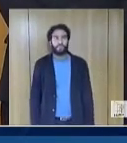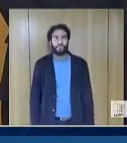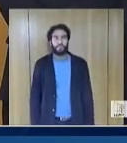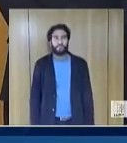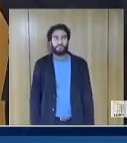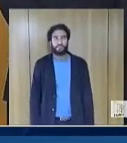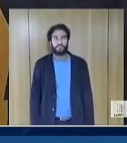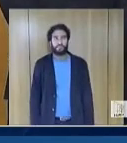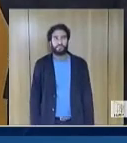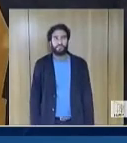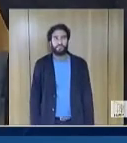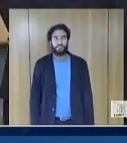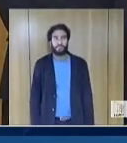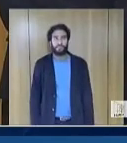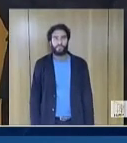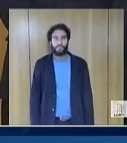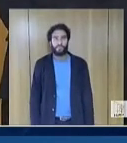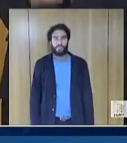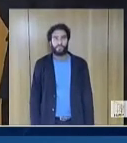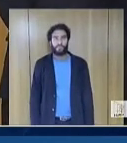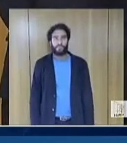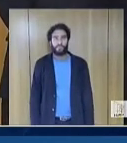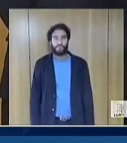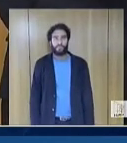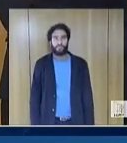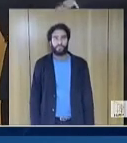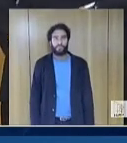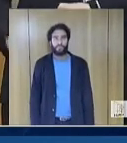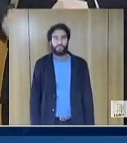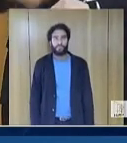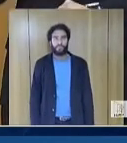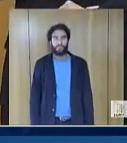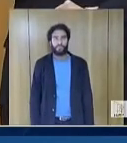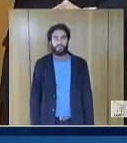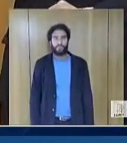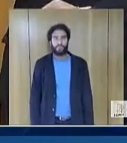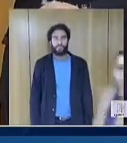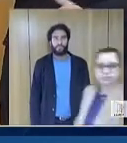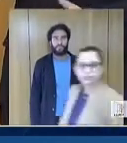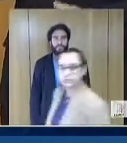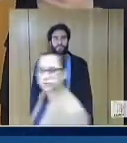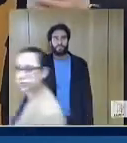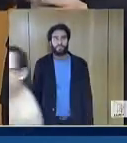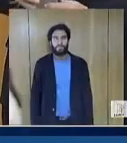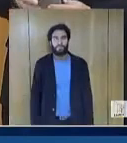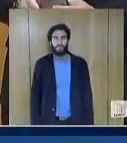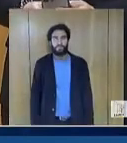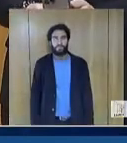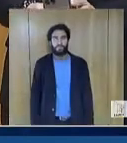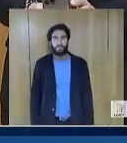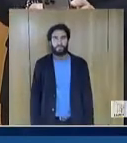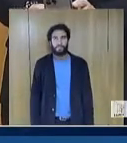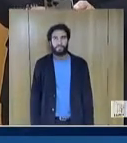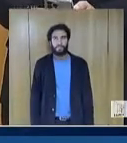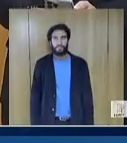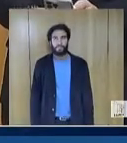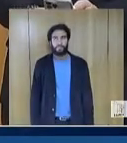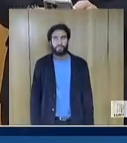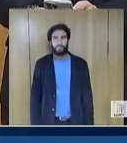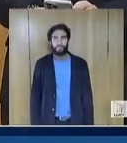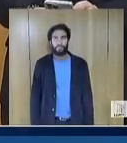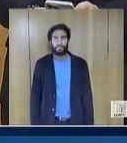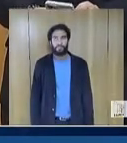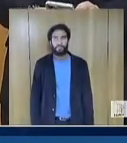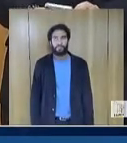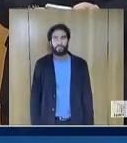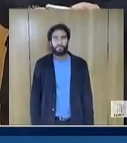e juntos eles conseguiram, dentro do próprio processo que já corria, fazer um avanço de investigação, ou seja, apoiar tecnicamente sem